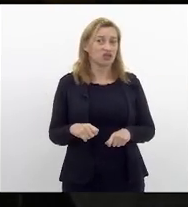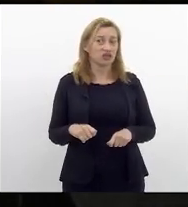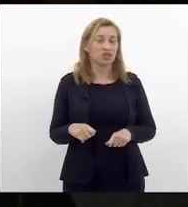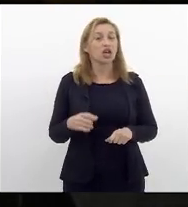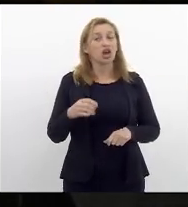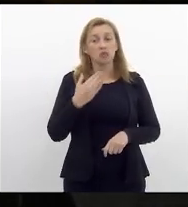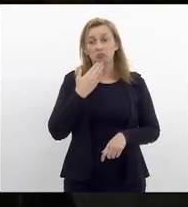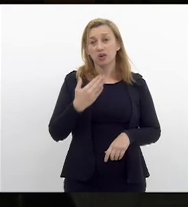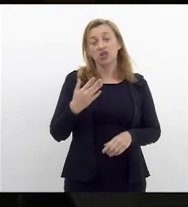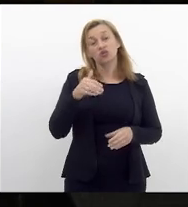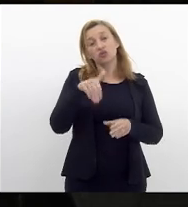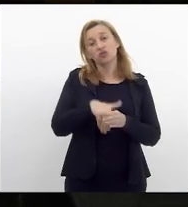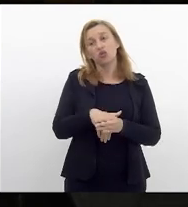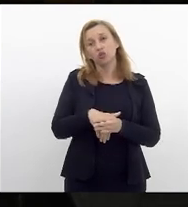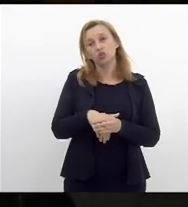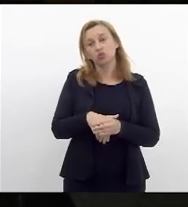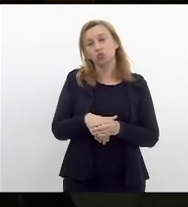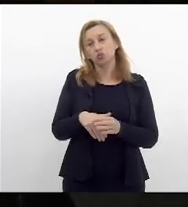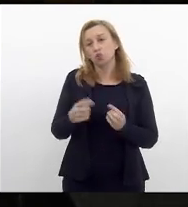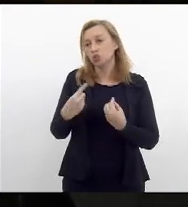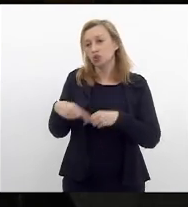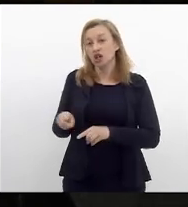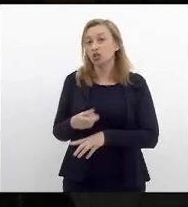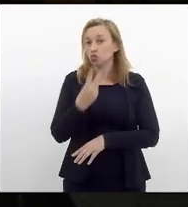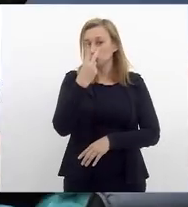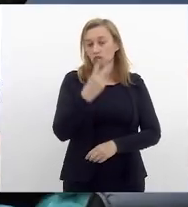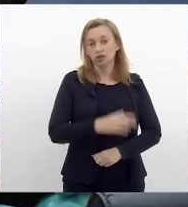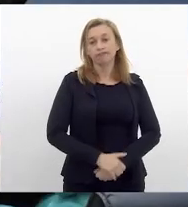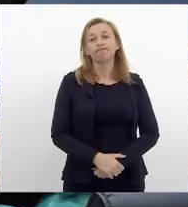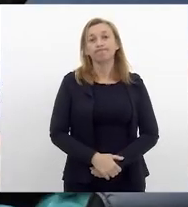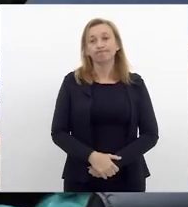estou pedindo o voto contrário nos dois.